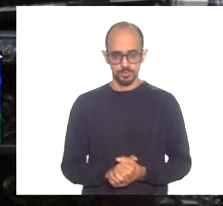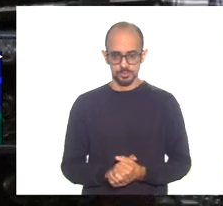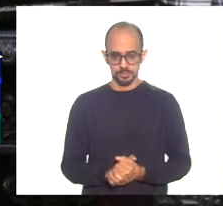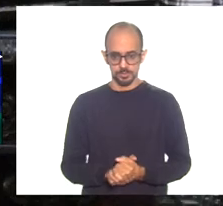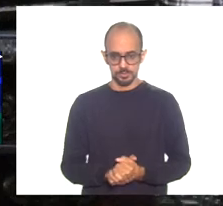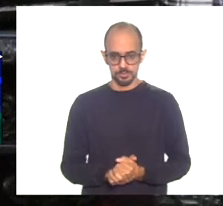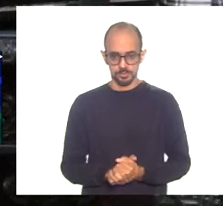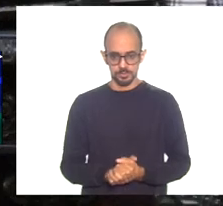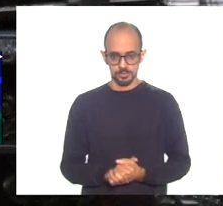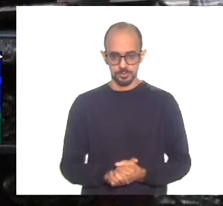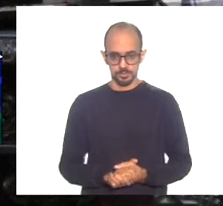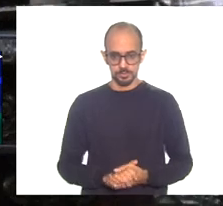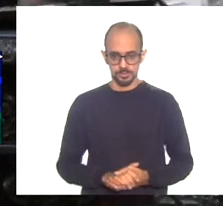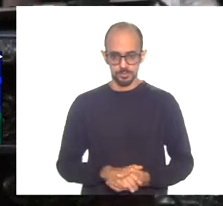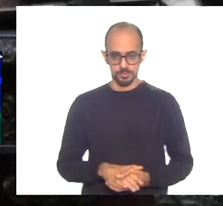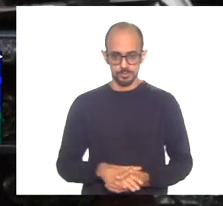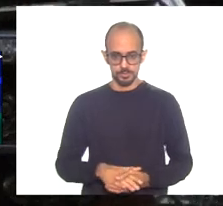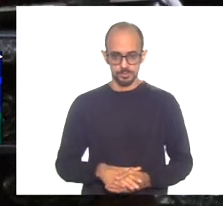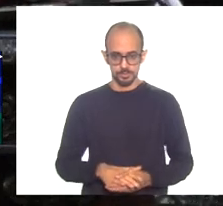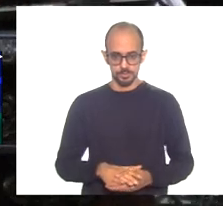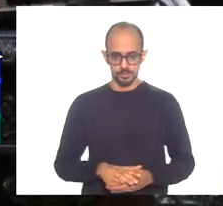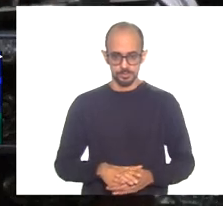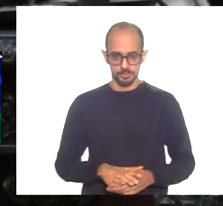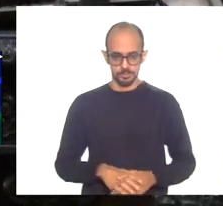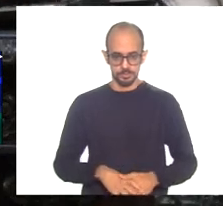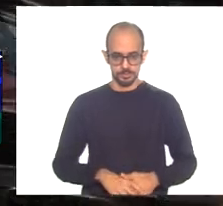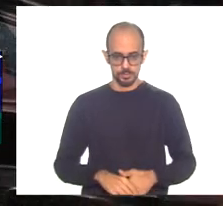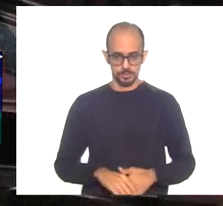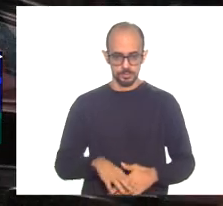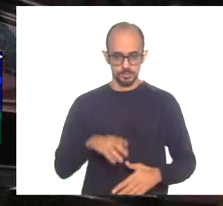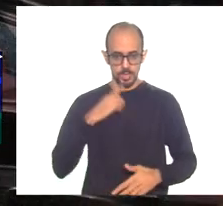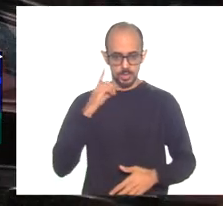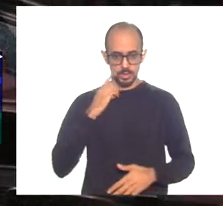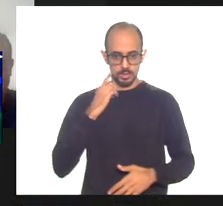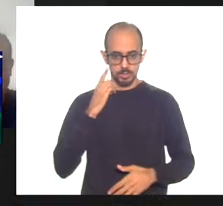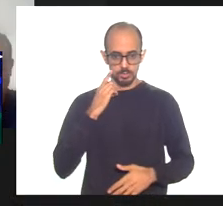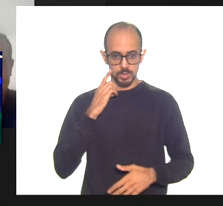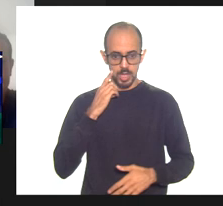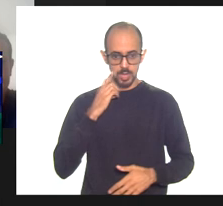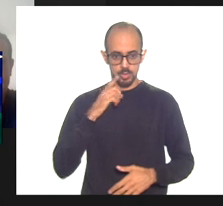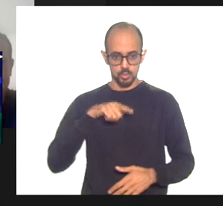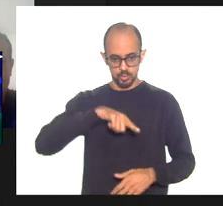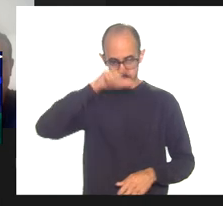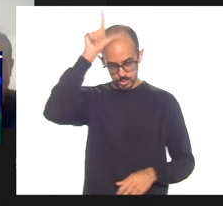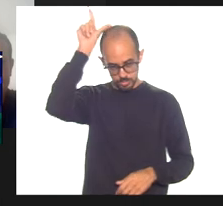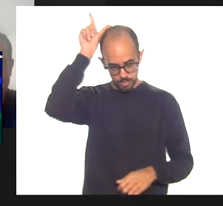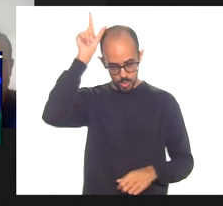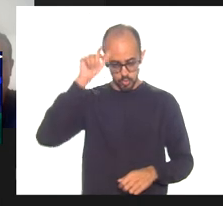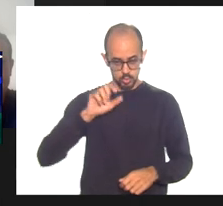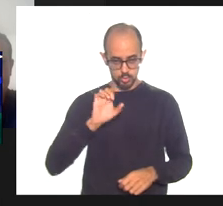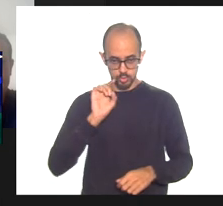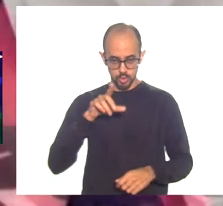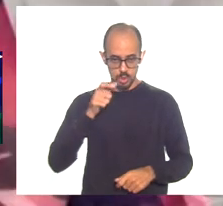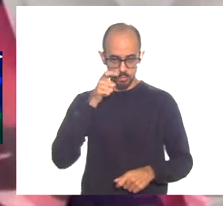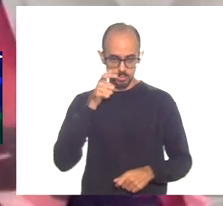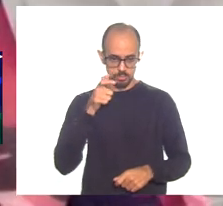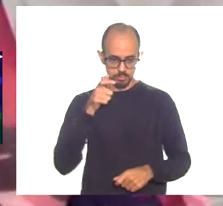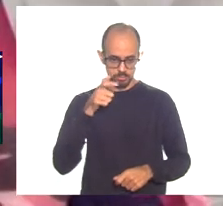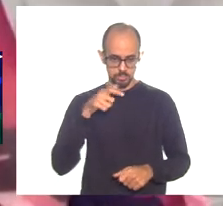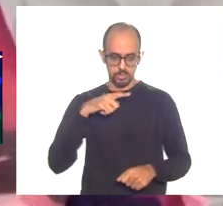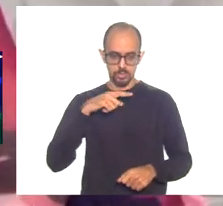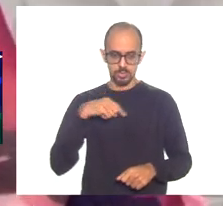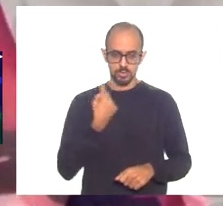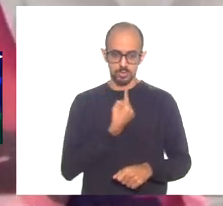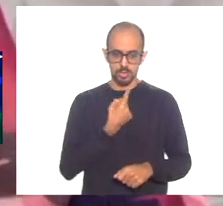a hora o Deputado Luiz Paulo é observação baixo